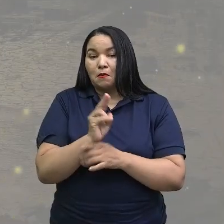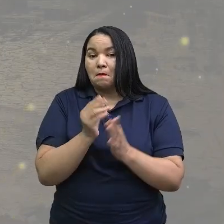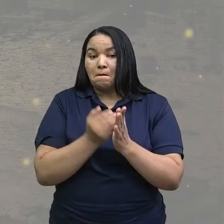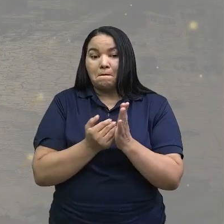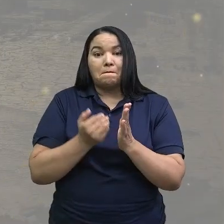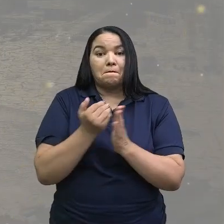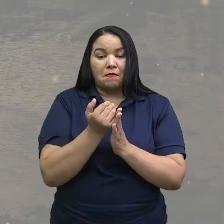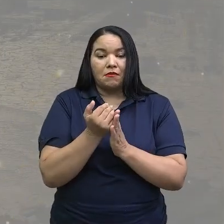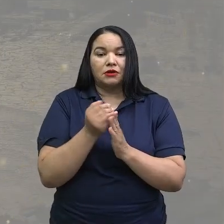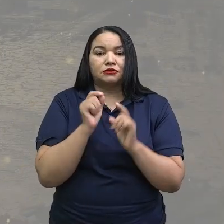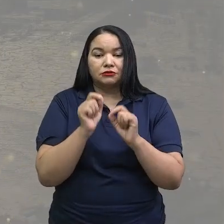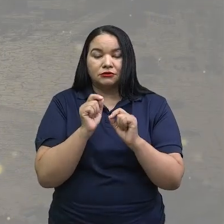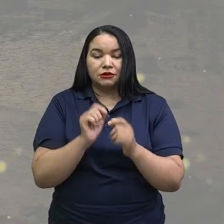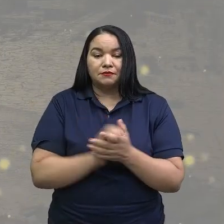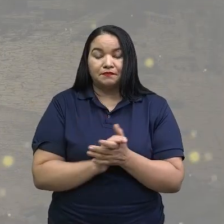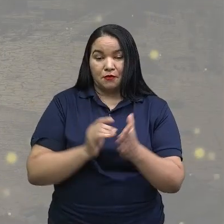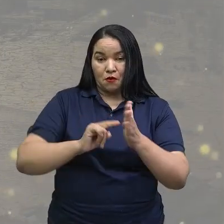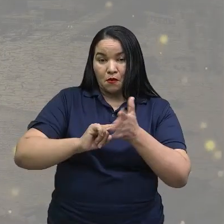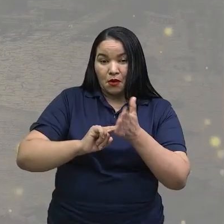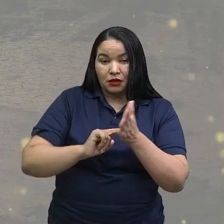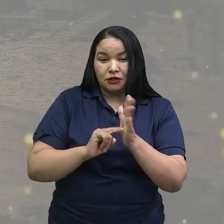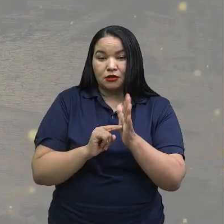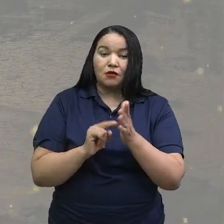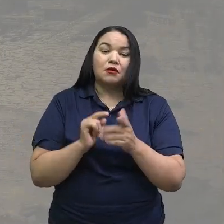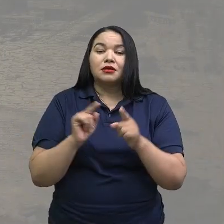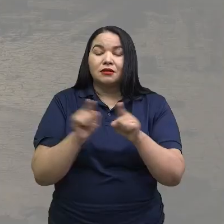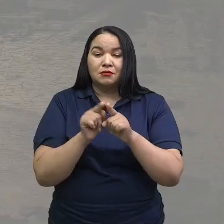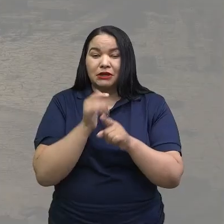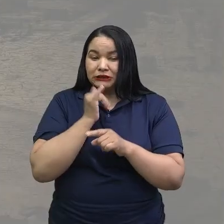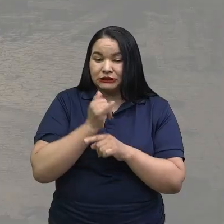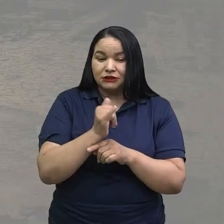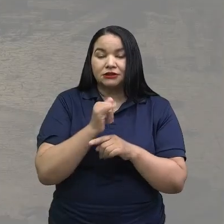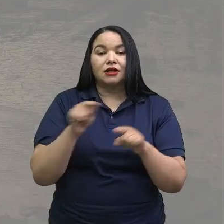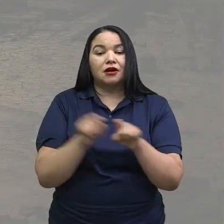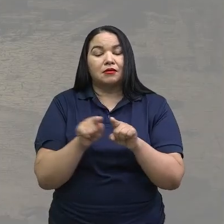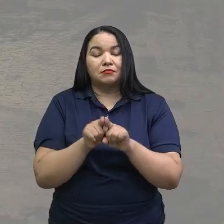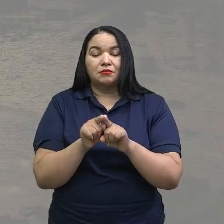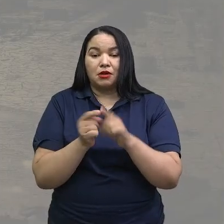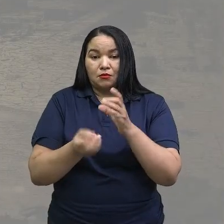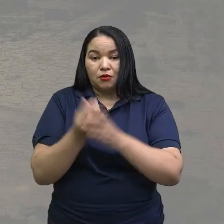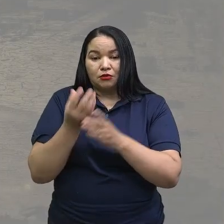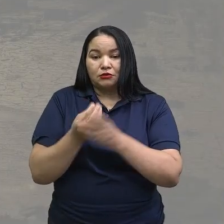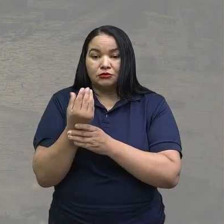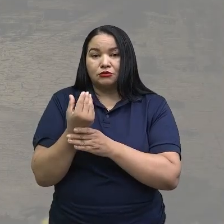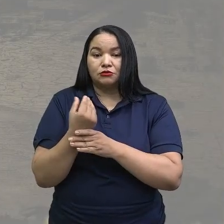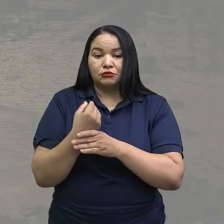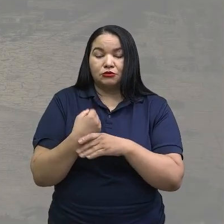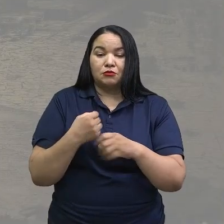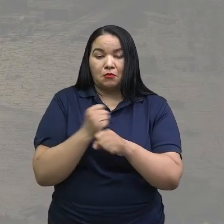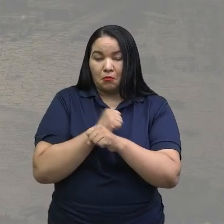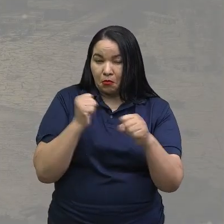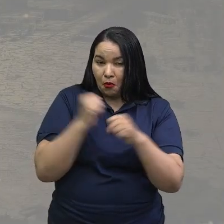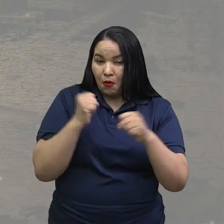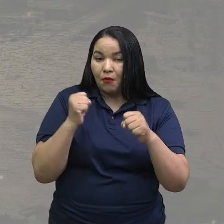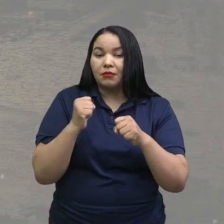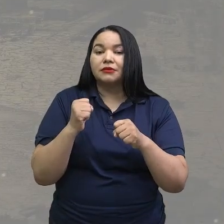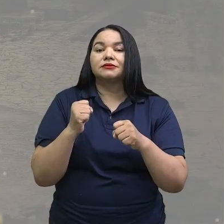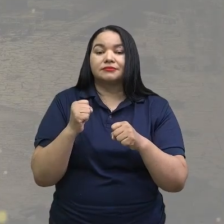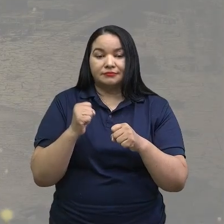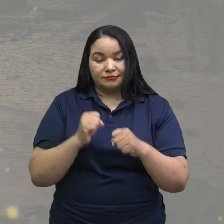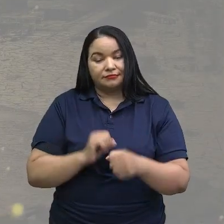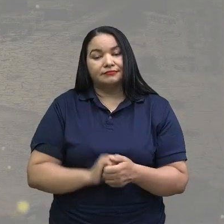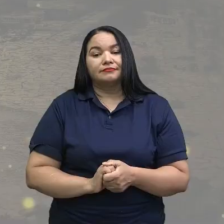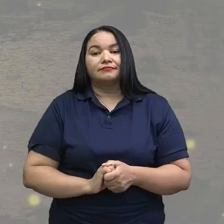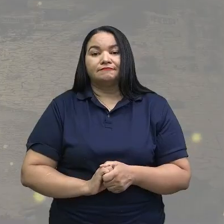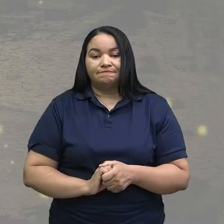justamente nos reatores nucleares e também para a produção das bombas, né, das famosas bombas atômicas, né,